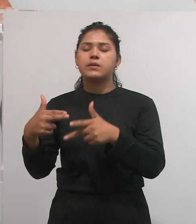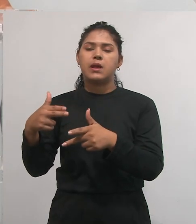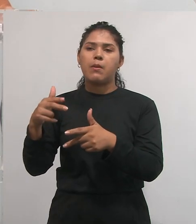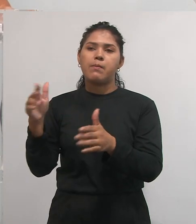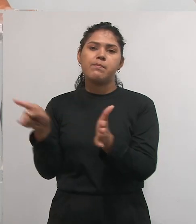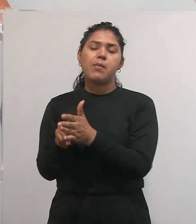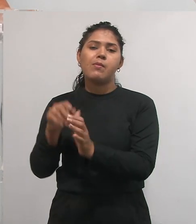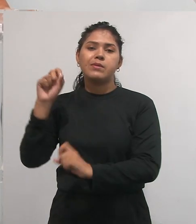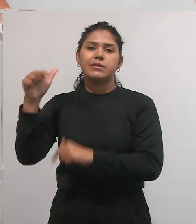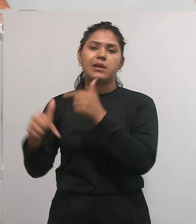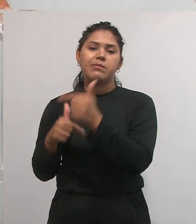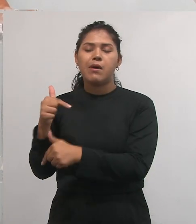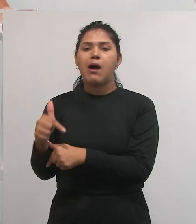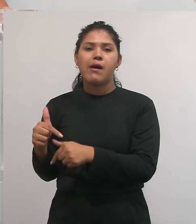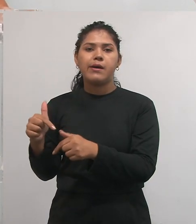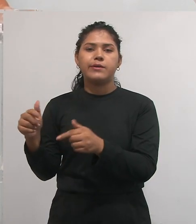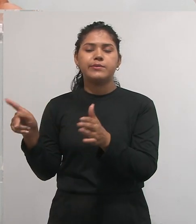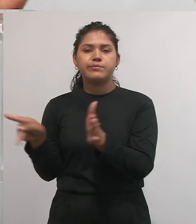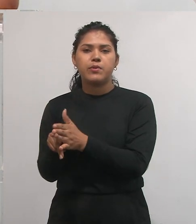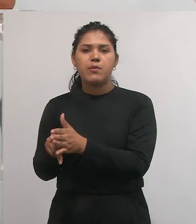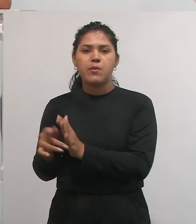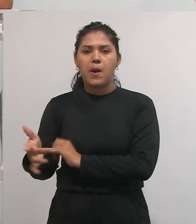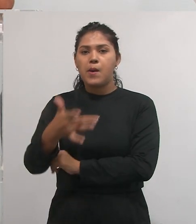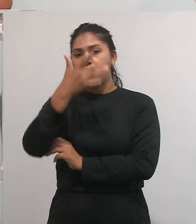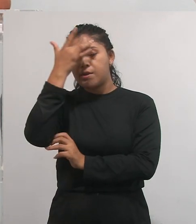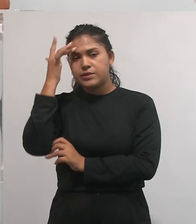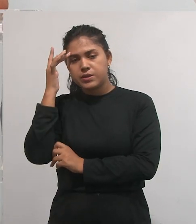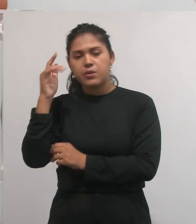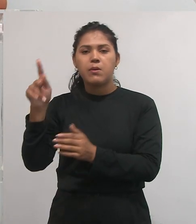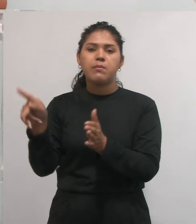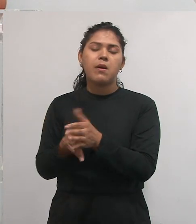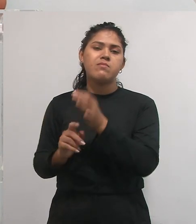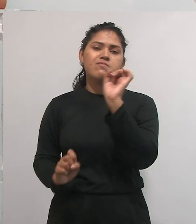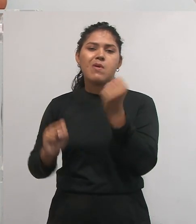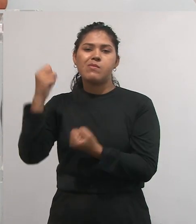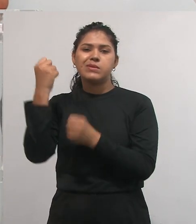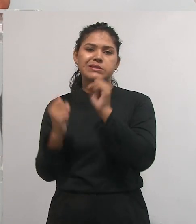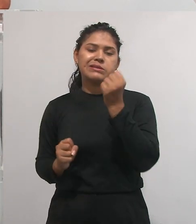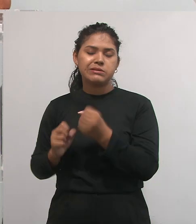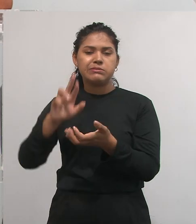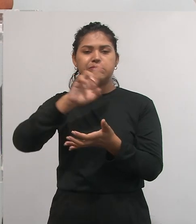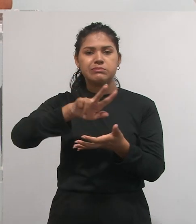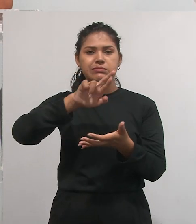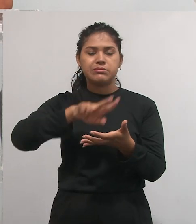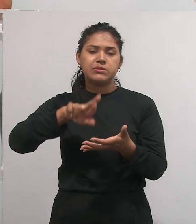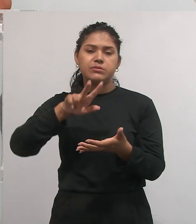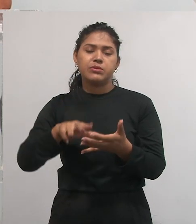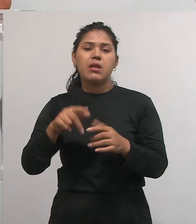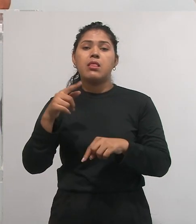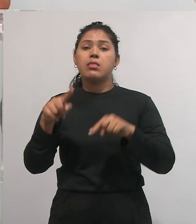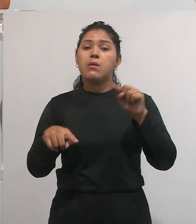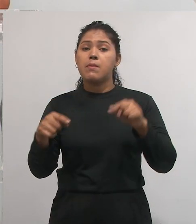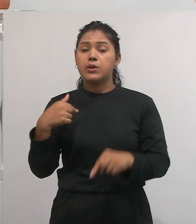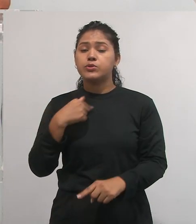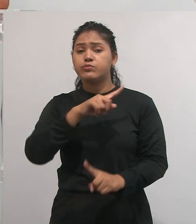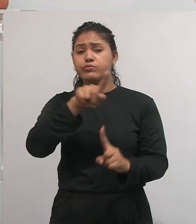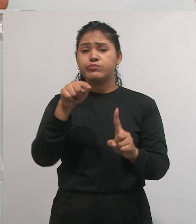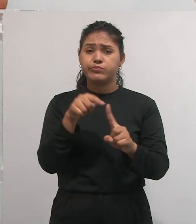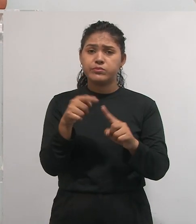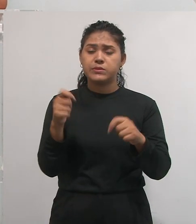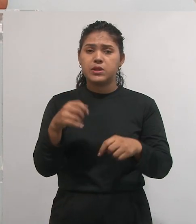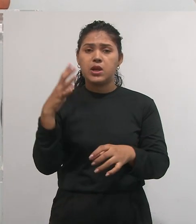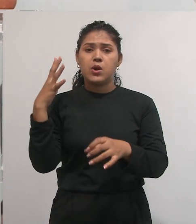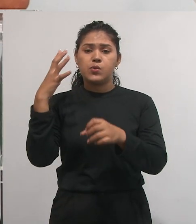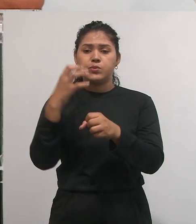custos indiretos de fabricação e mão de obra, ou eu posso juntar também só os meus